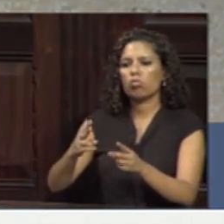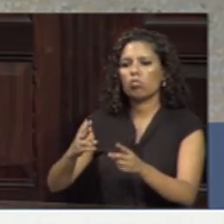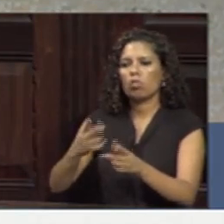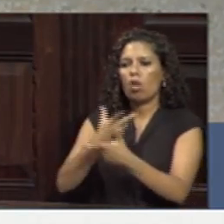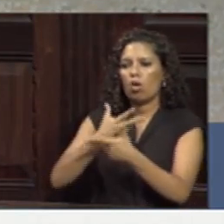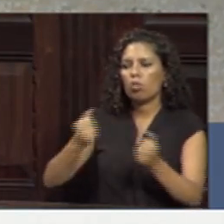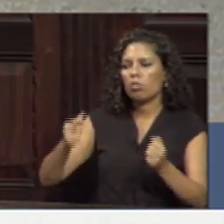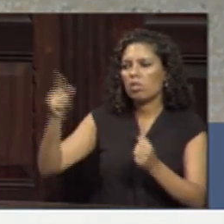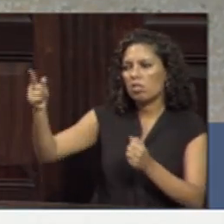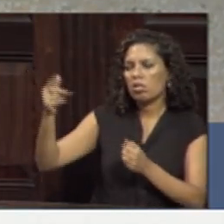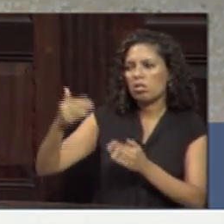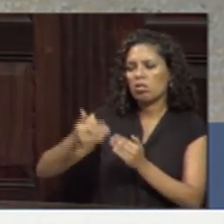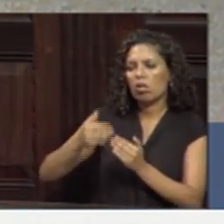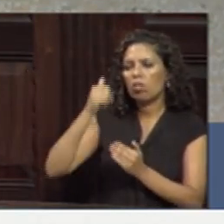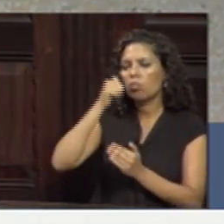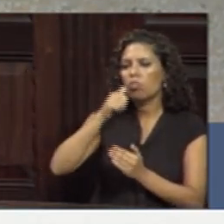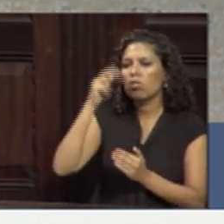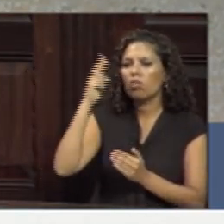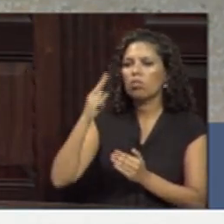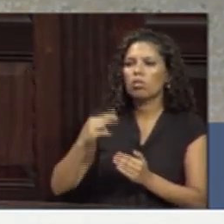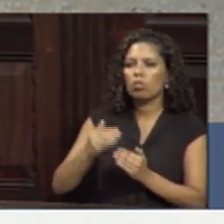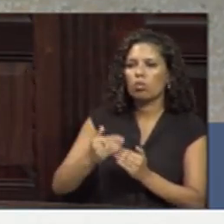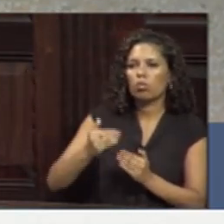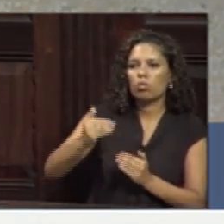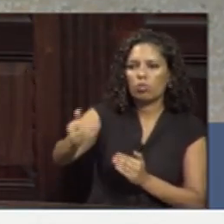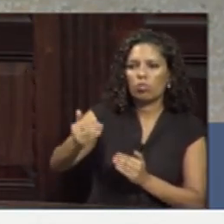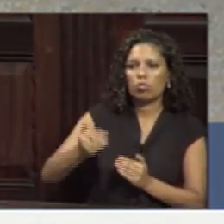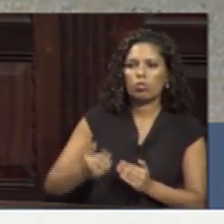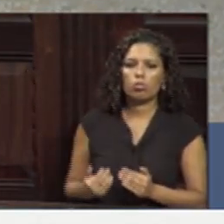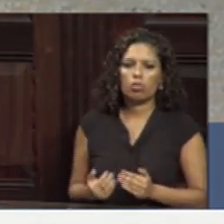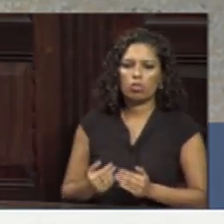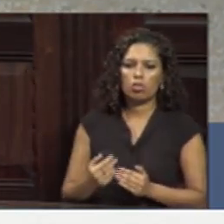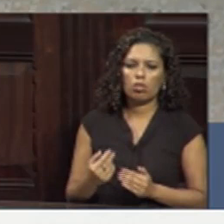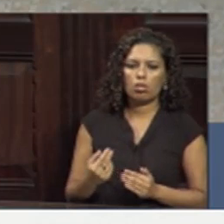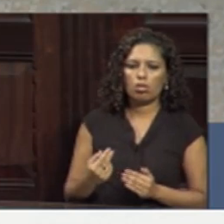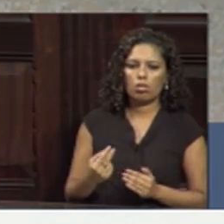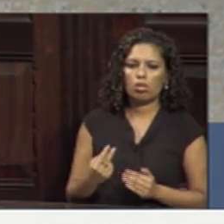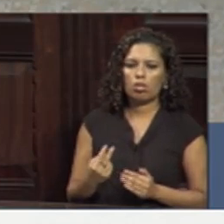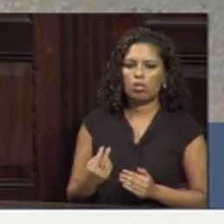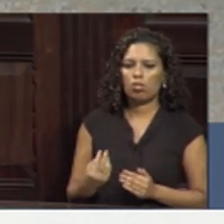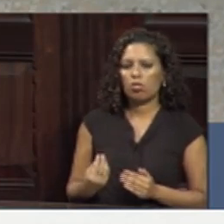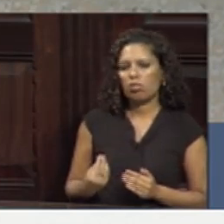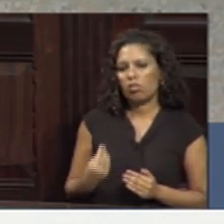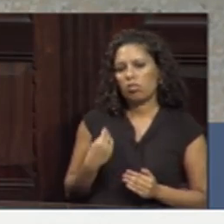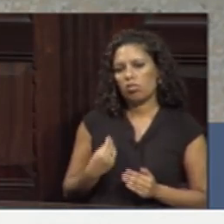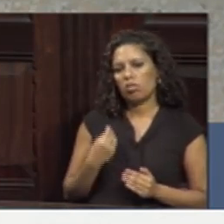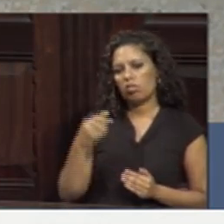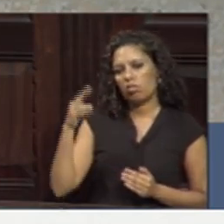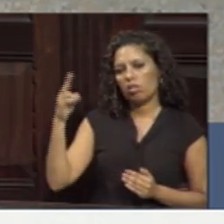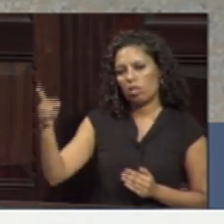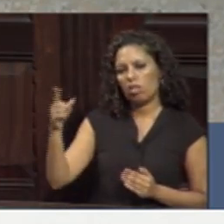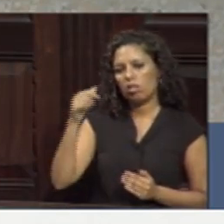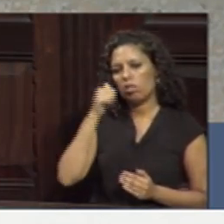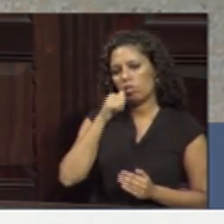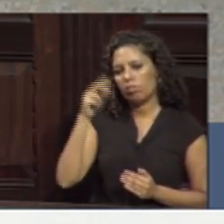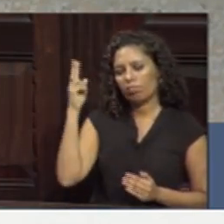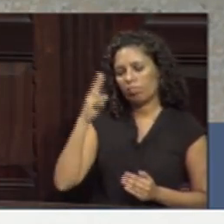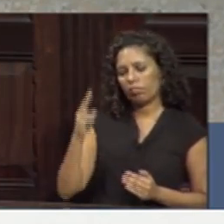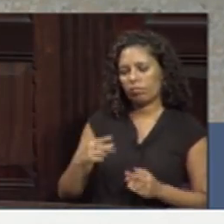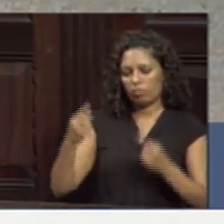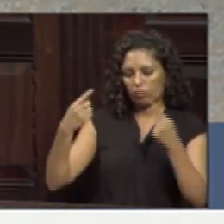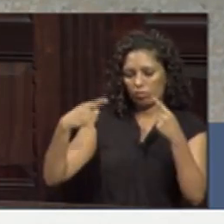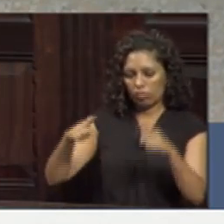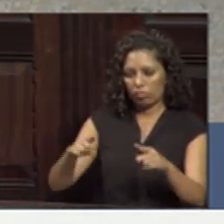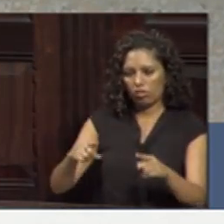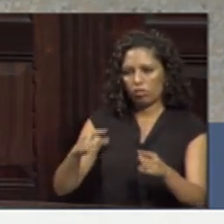vários partidos, de todos os partidos, continuaremos a travar. Viva Marielle! Contra o terror, a barbárie e